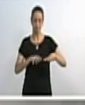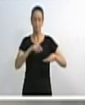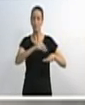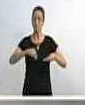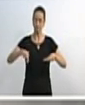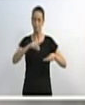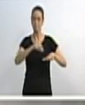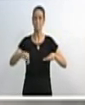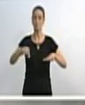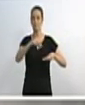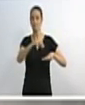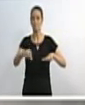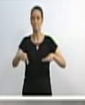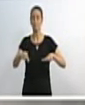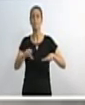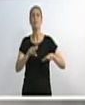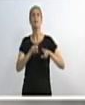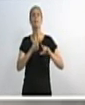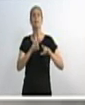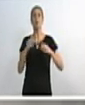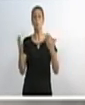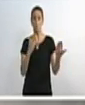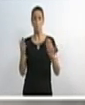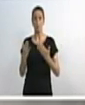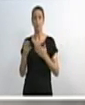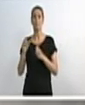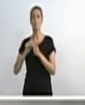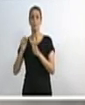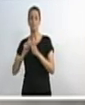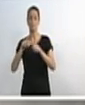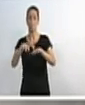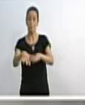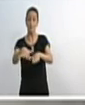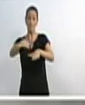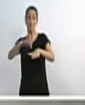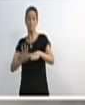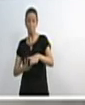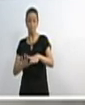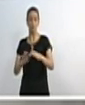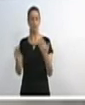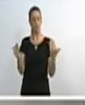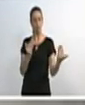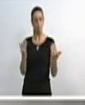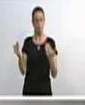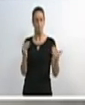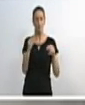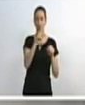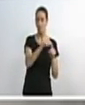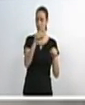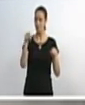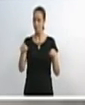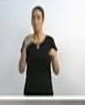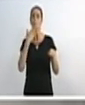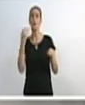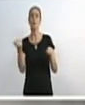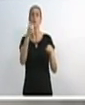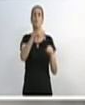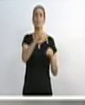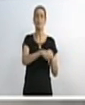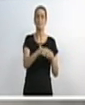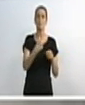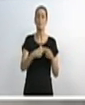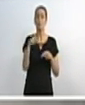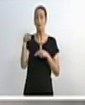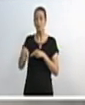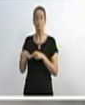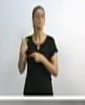quê? A lombada ela vai ficar fixa permanentemente. Não vai precisar fazer manutenção. Raramente uma lombada elevada se faz a